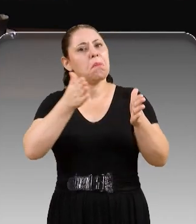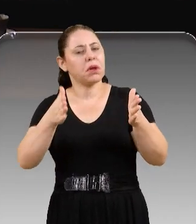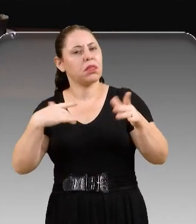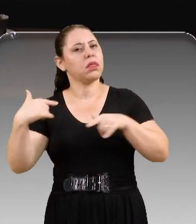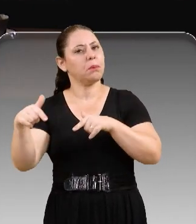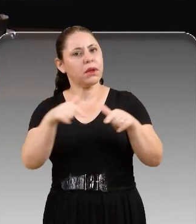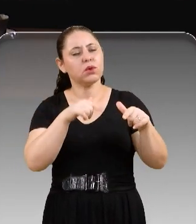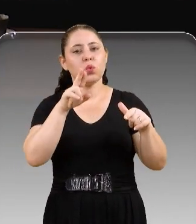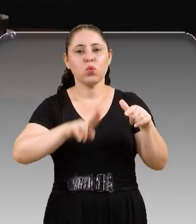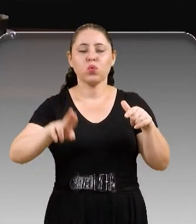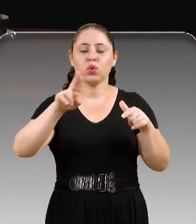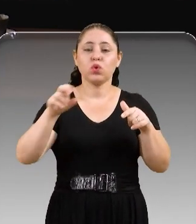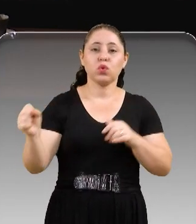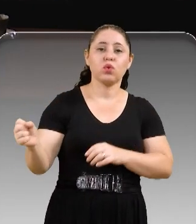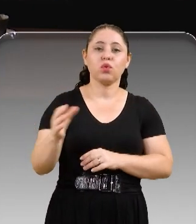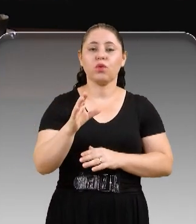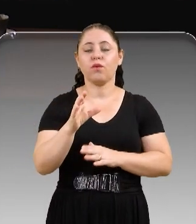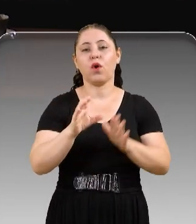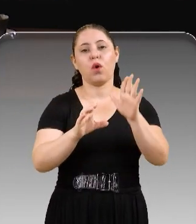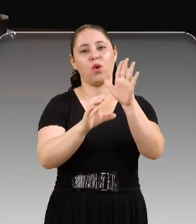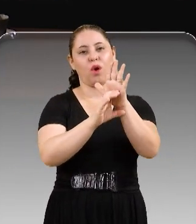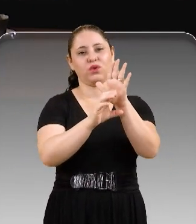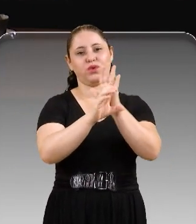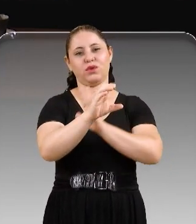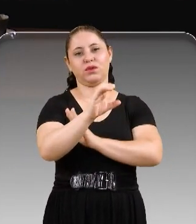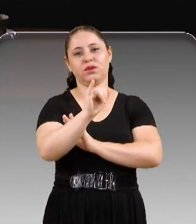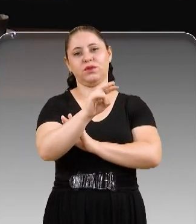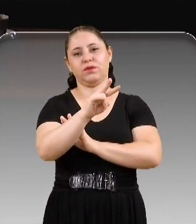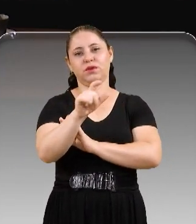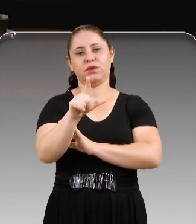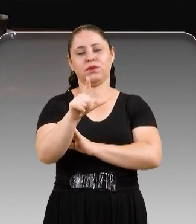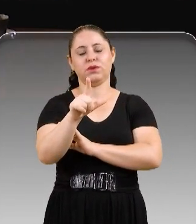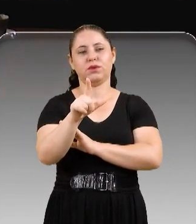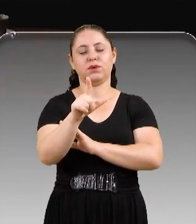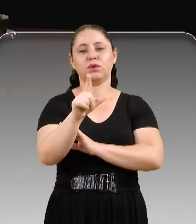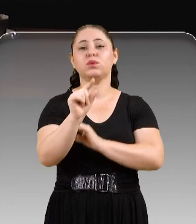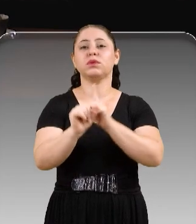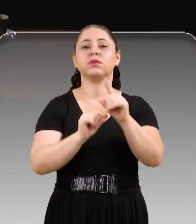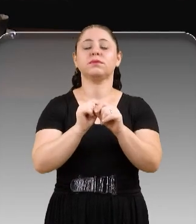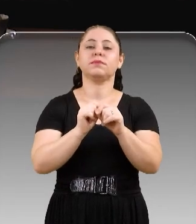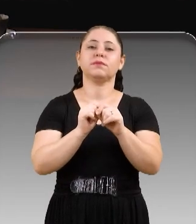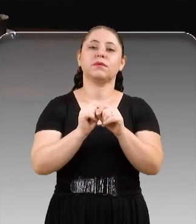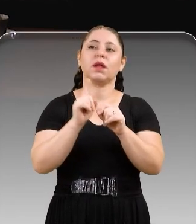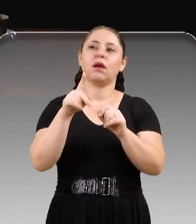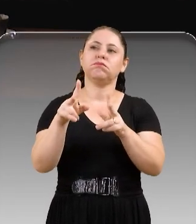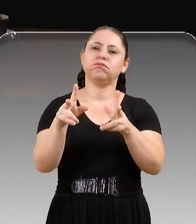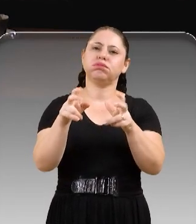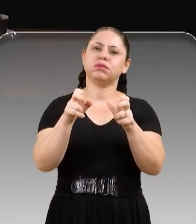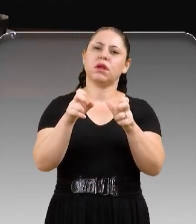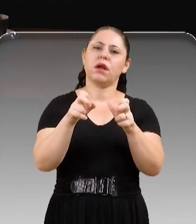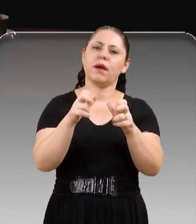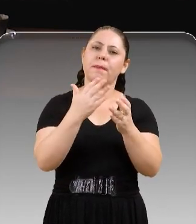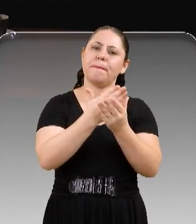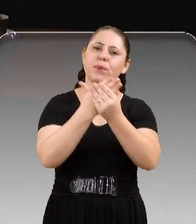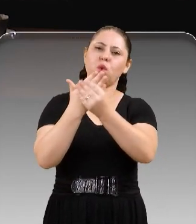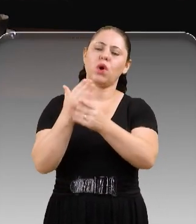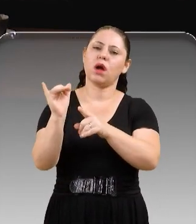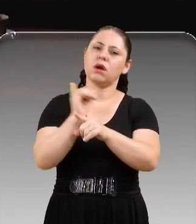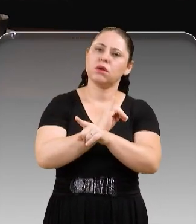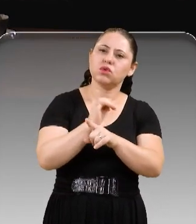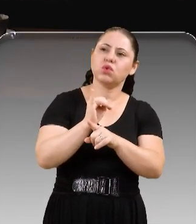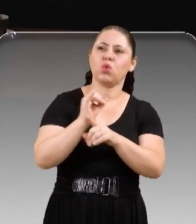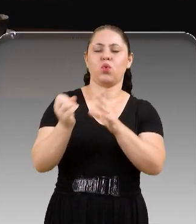vigor, 10 anos de um novo código, de um novo rito para o processamento